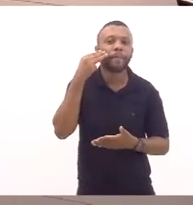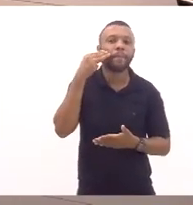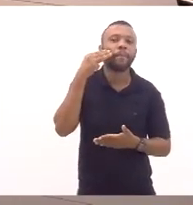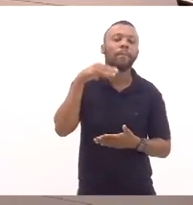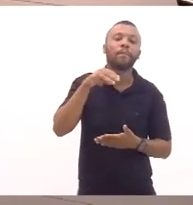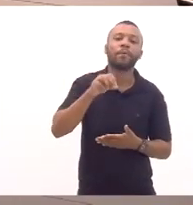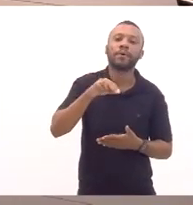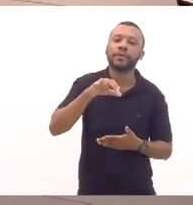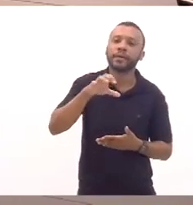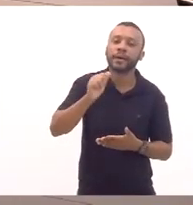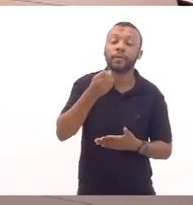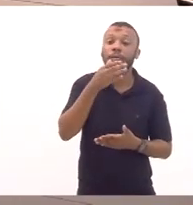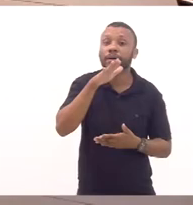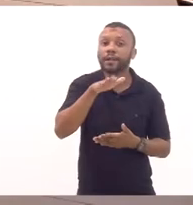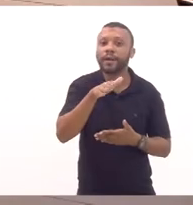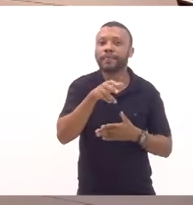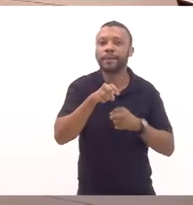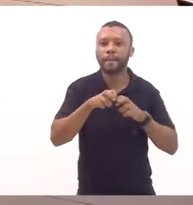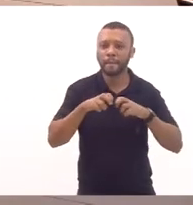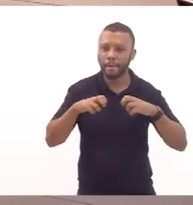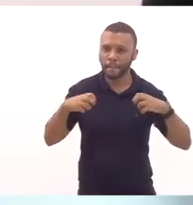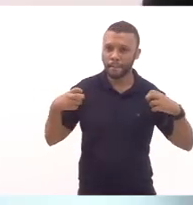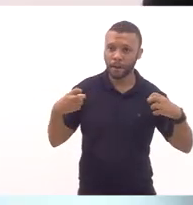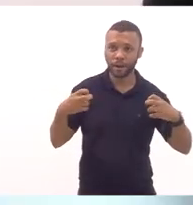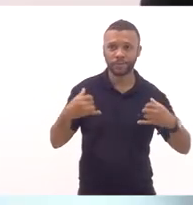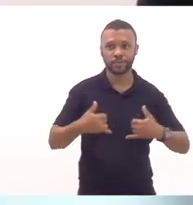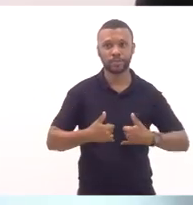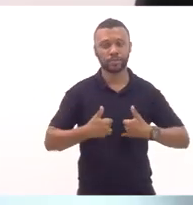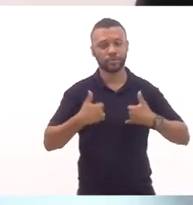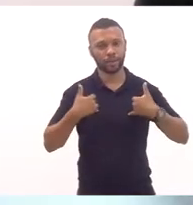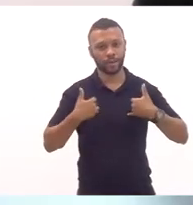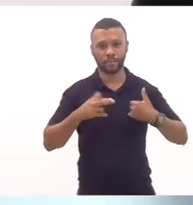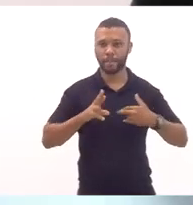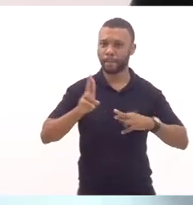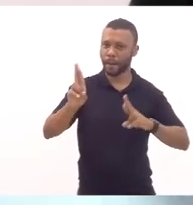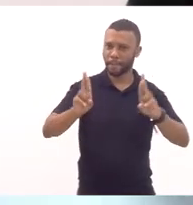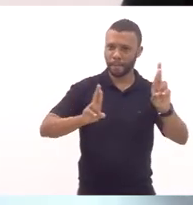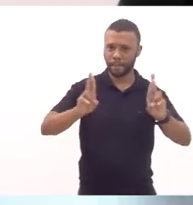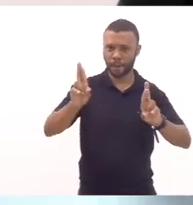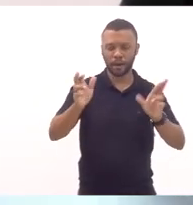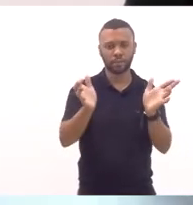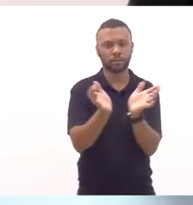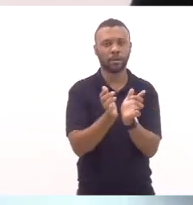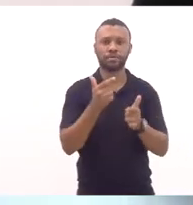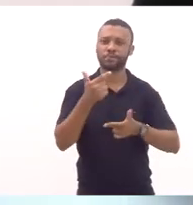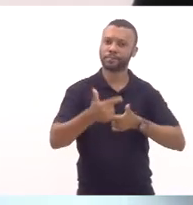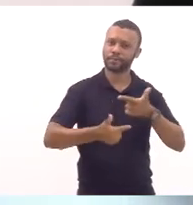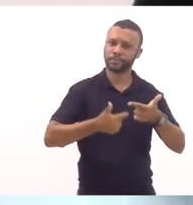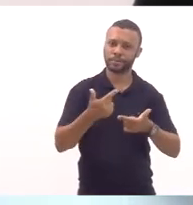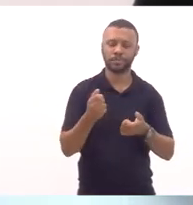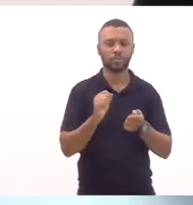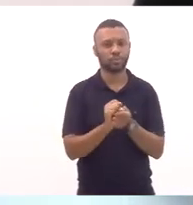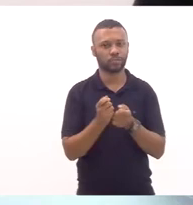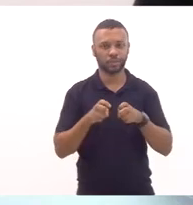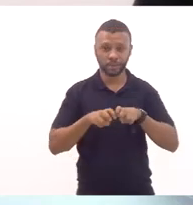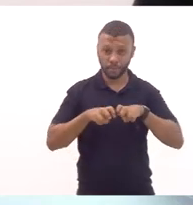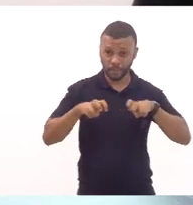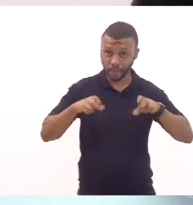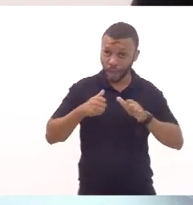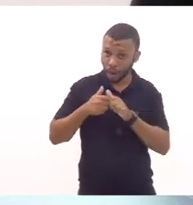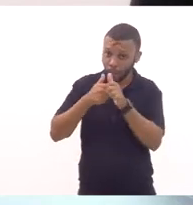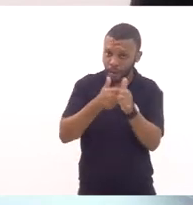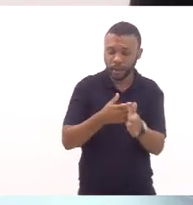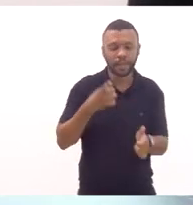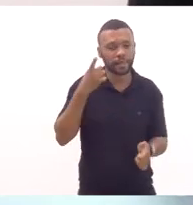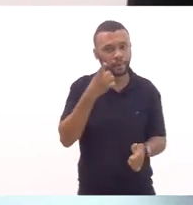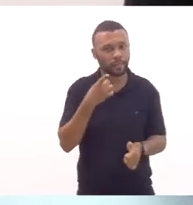Boa tarde à mesa e os nobres representantes dos trabalhadores que estão à mesa, acompanhando a deputada, e todos aqueles